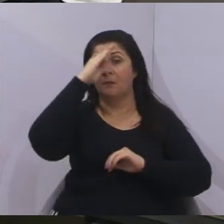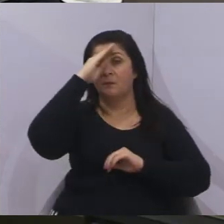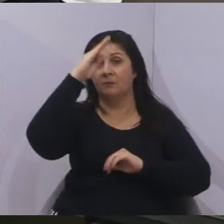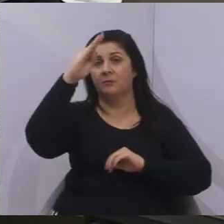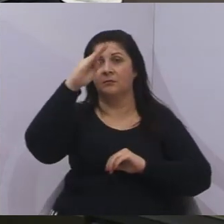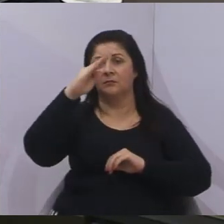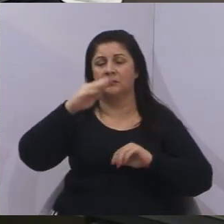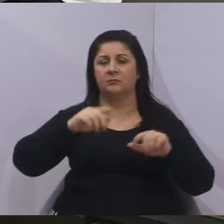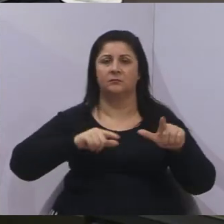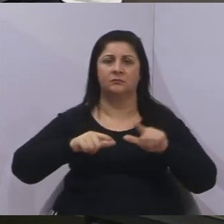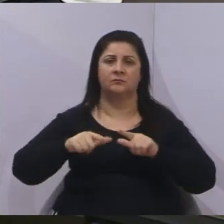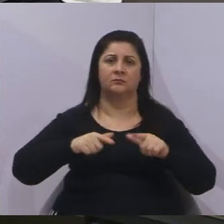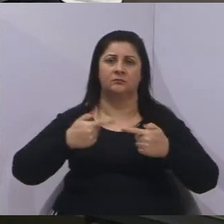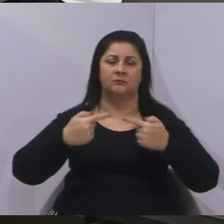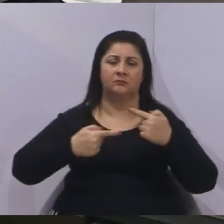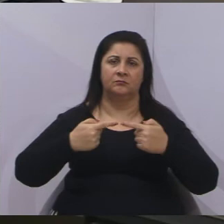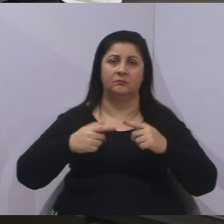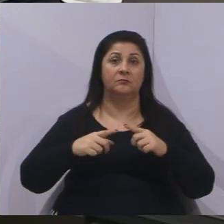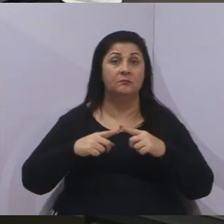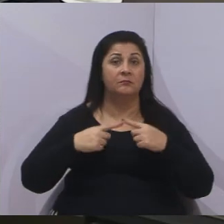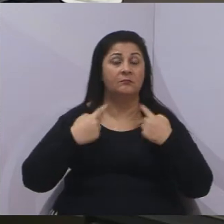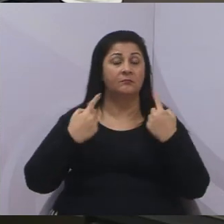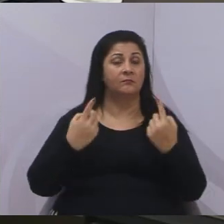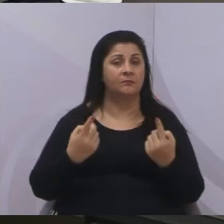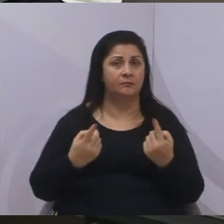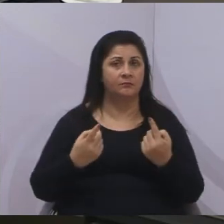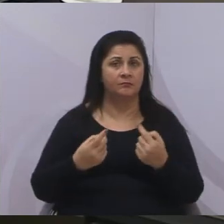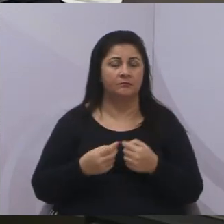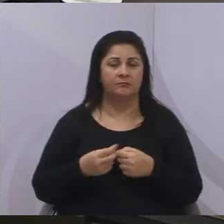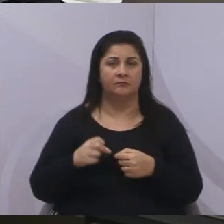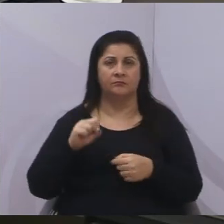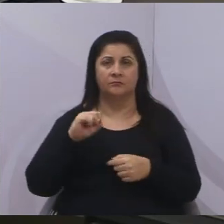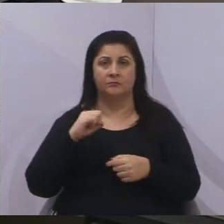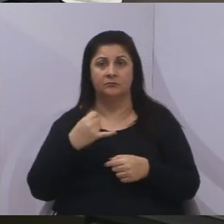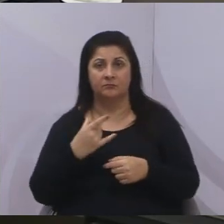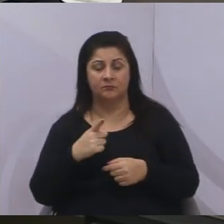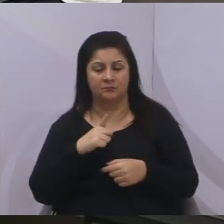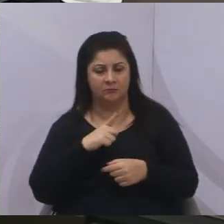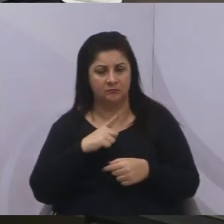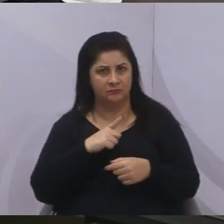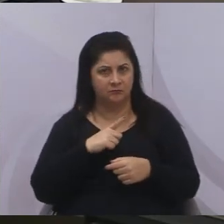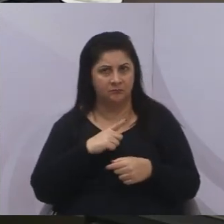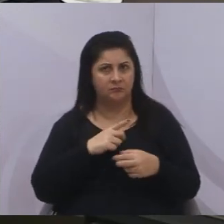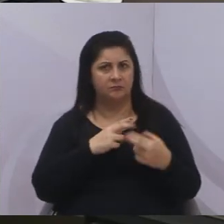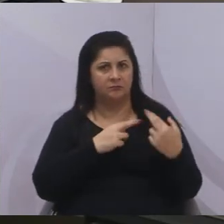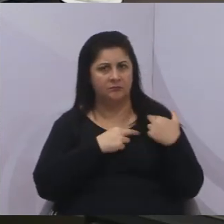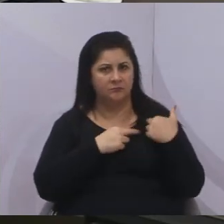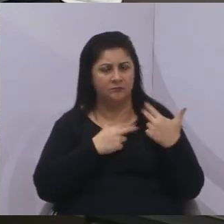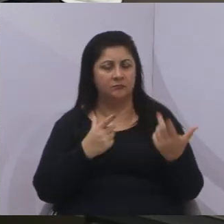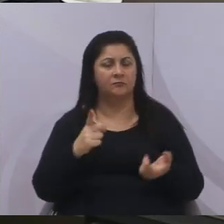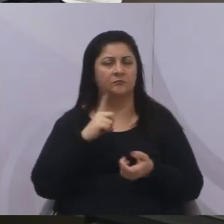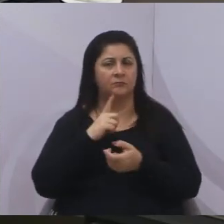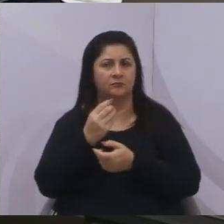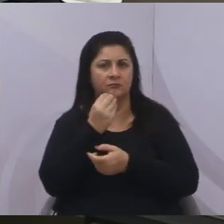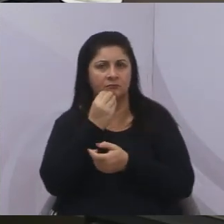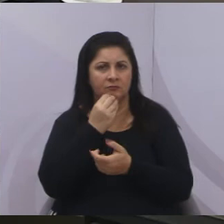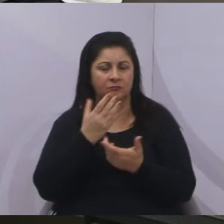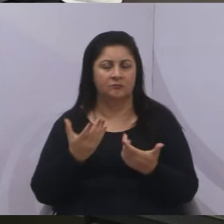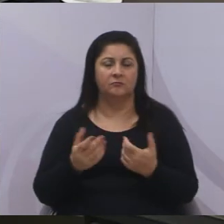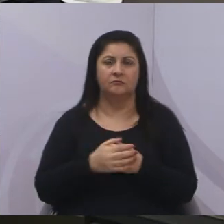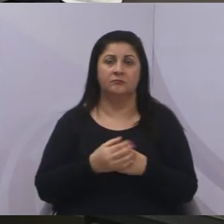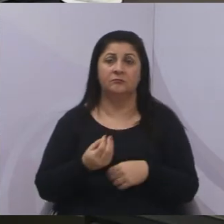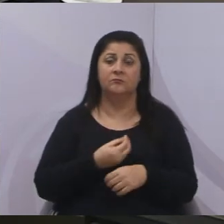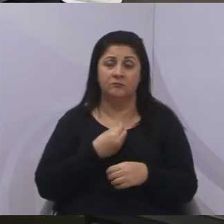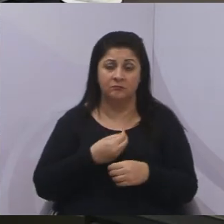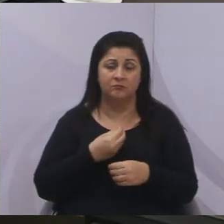do parlamentar. Mas, se a gente tem essa atuação e nós vivemos no